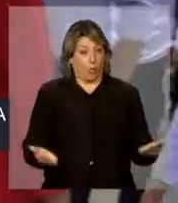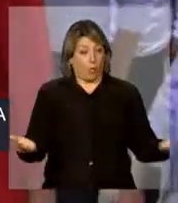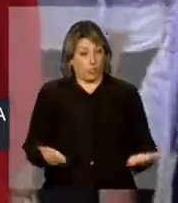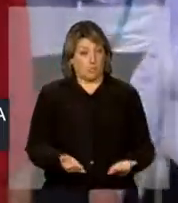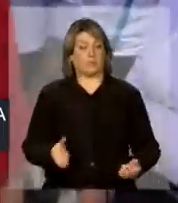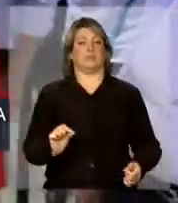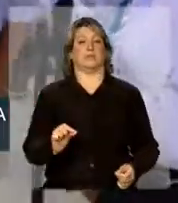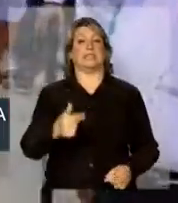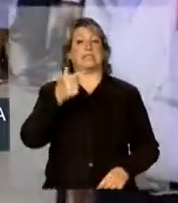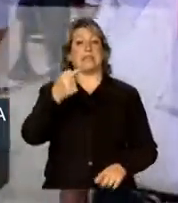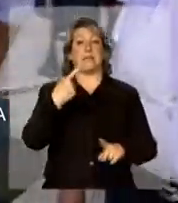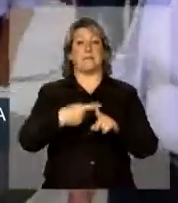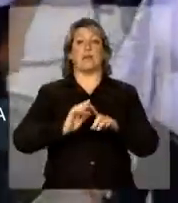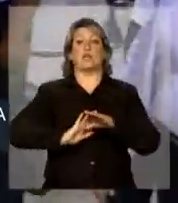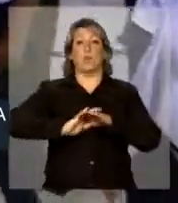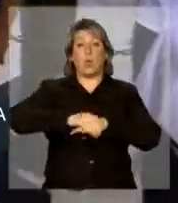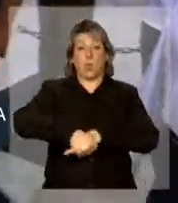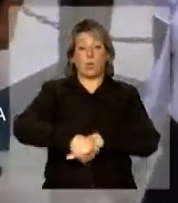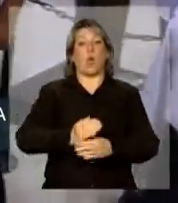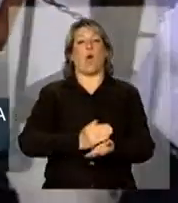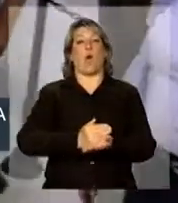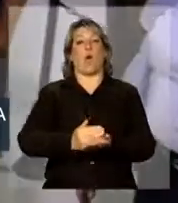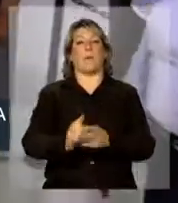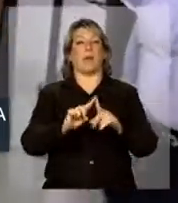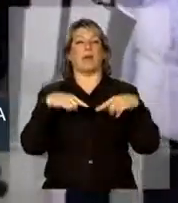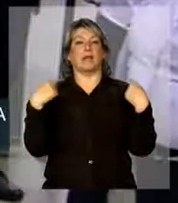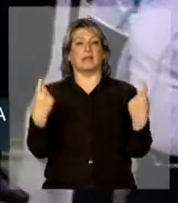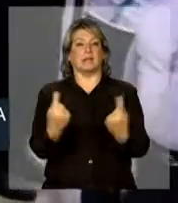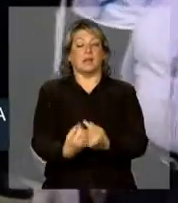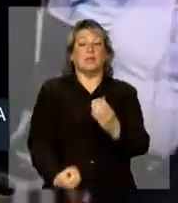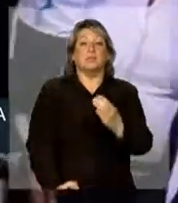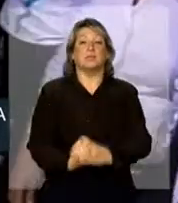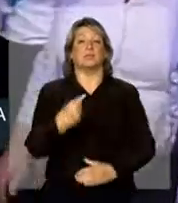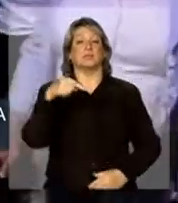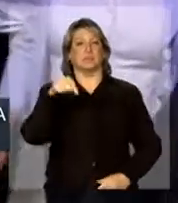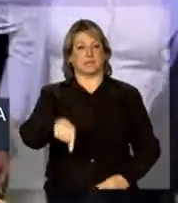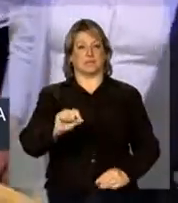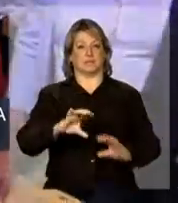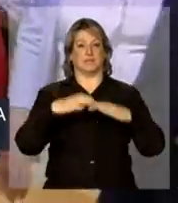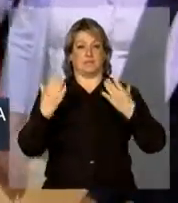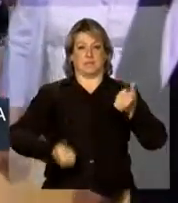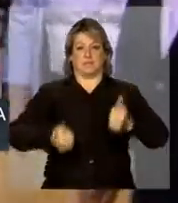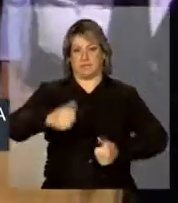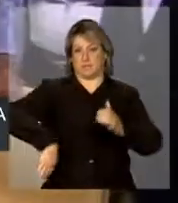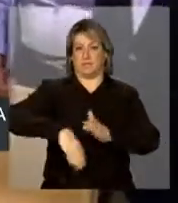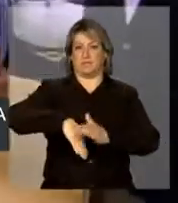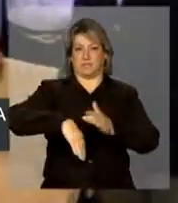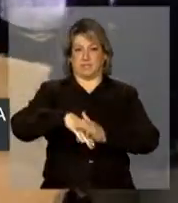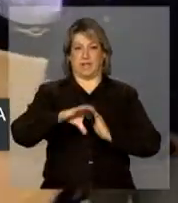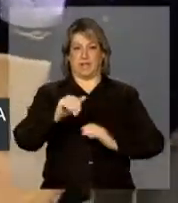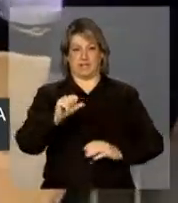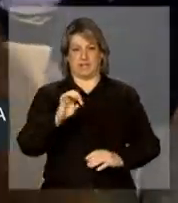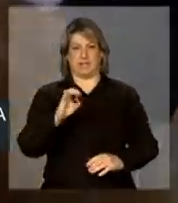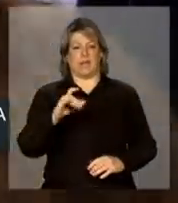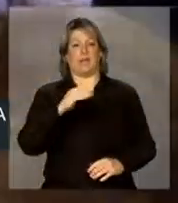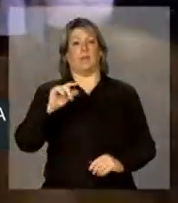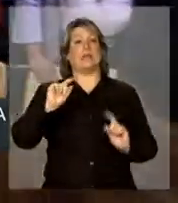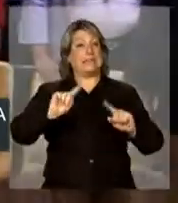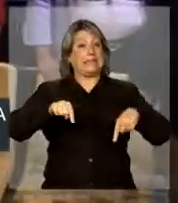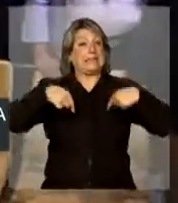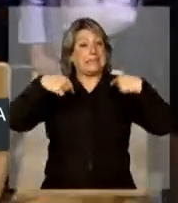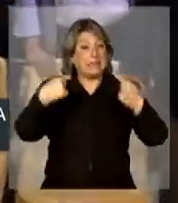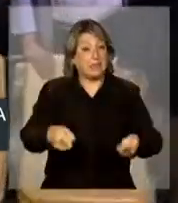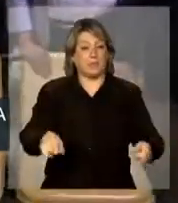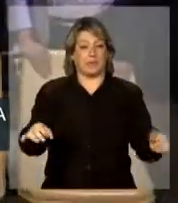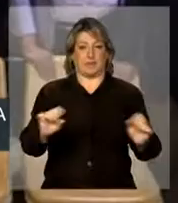partir das 7:30 da noite começa a cerimônia de inauguração do estádio e após a